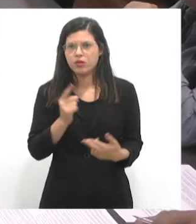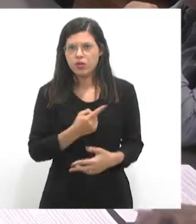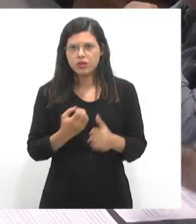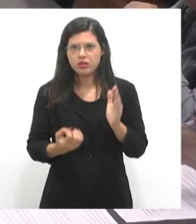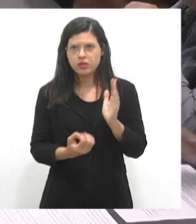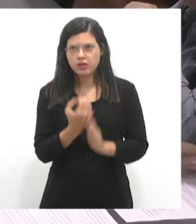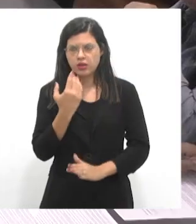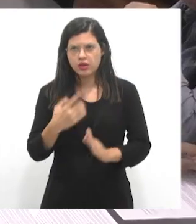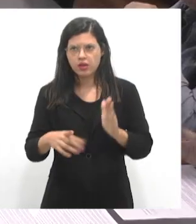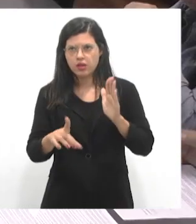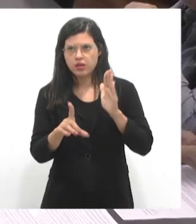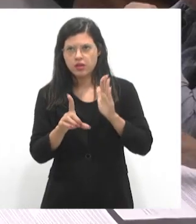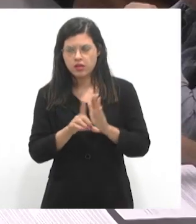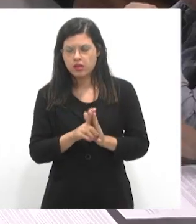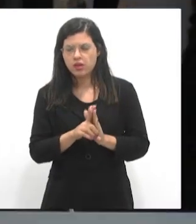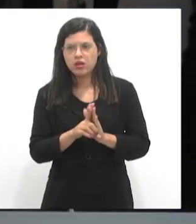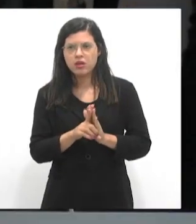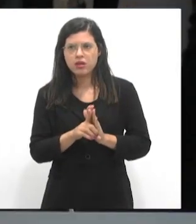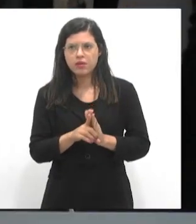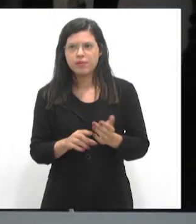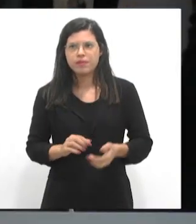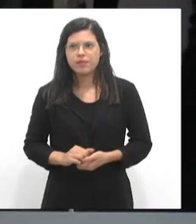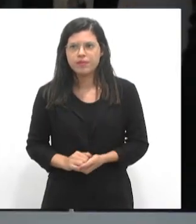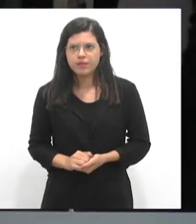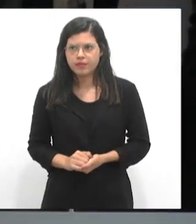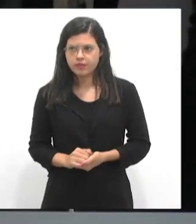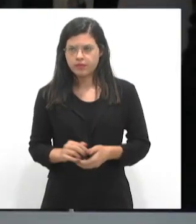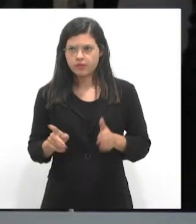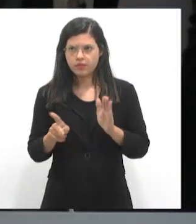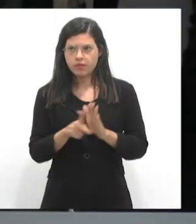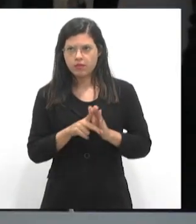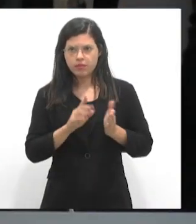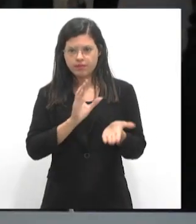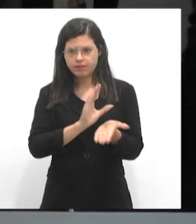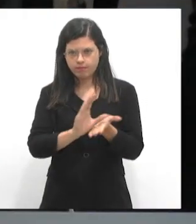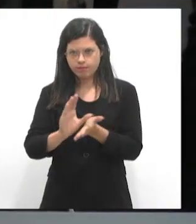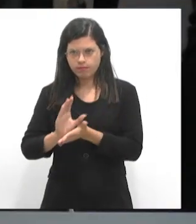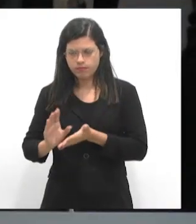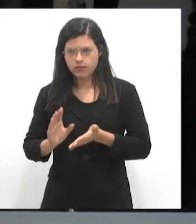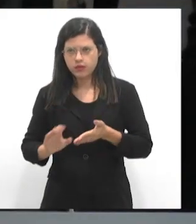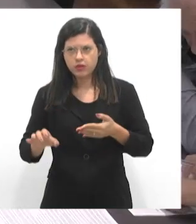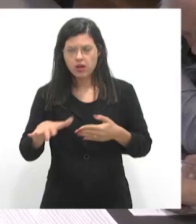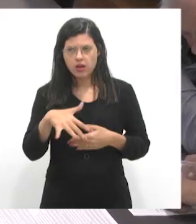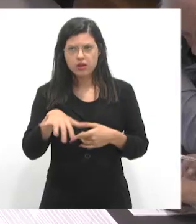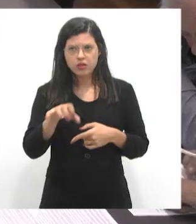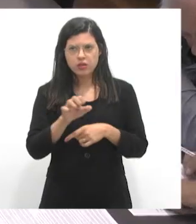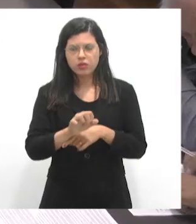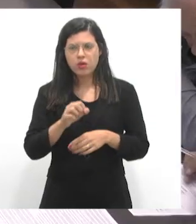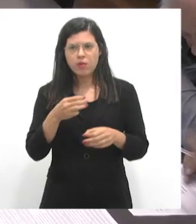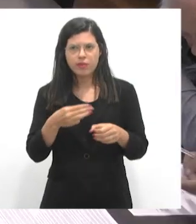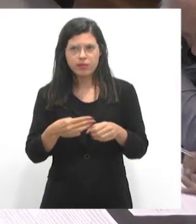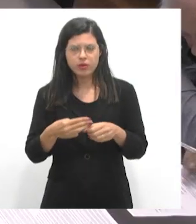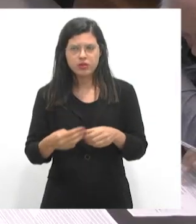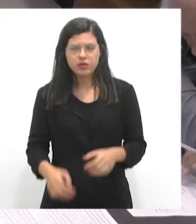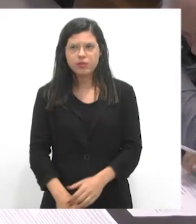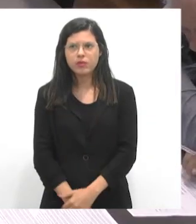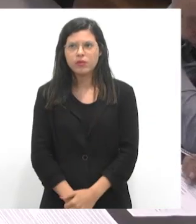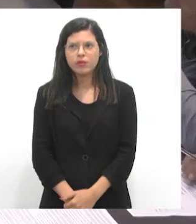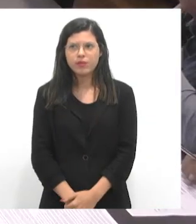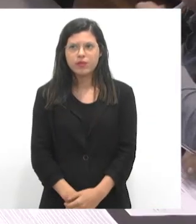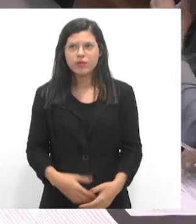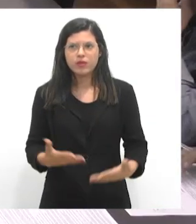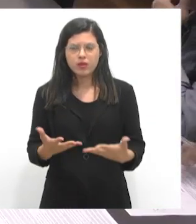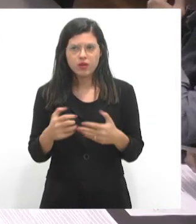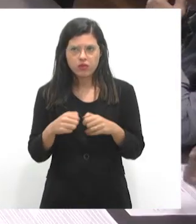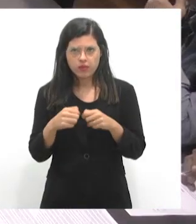que diz respeito exclusivamente ao repasse de algo do âmbito estadual para o município? Ou seja, o que eu quero fazer um paralelo